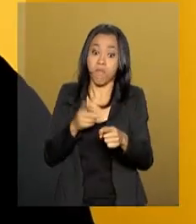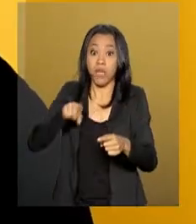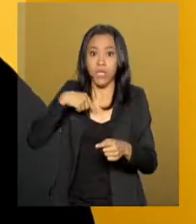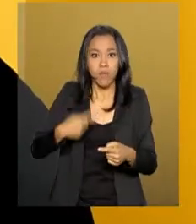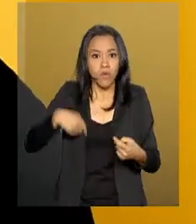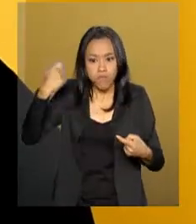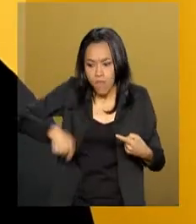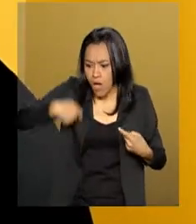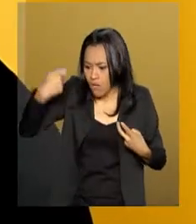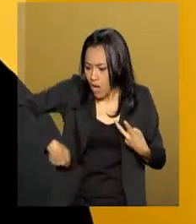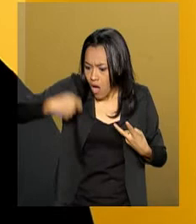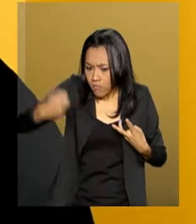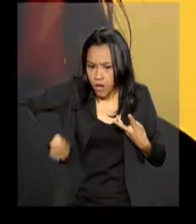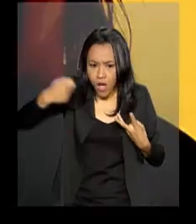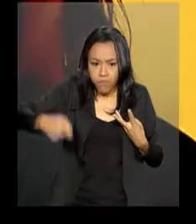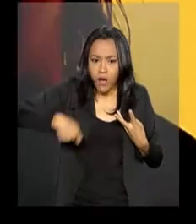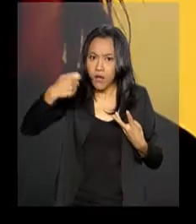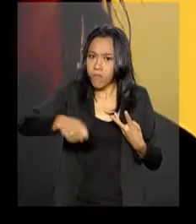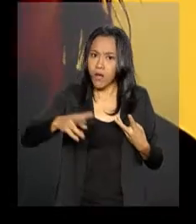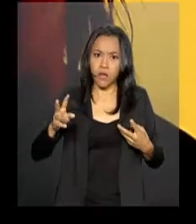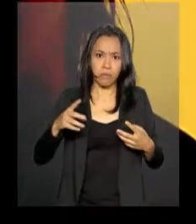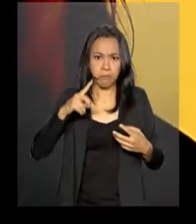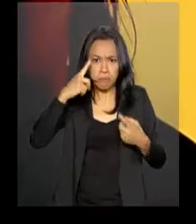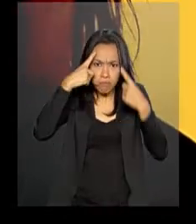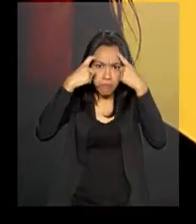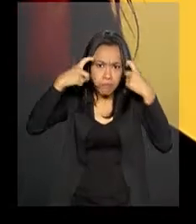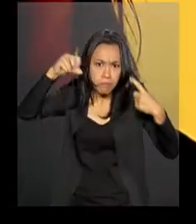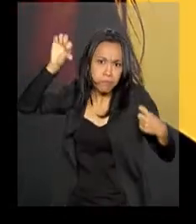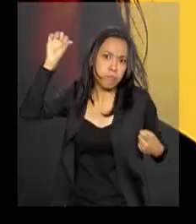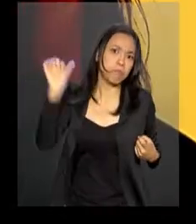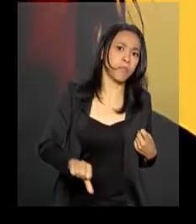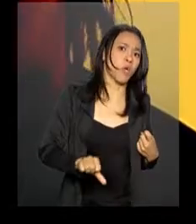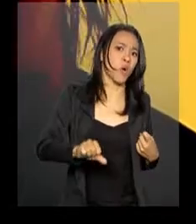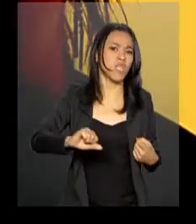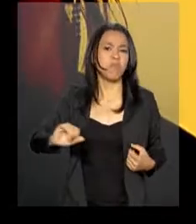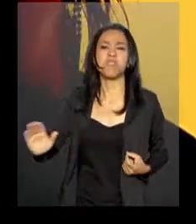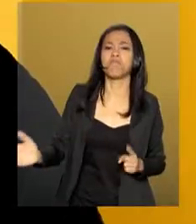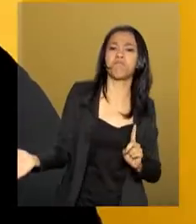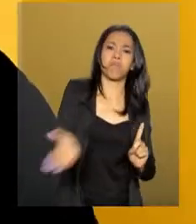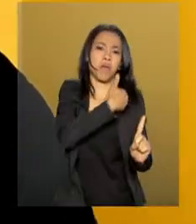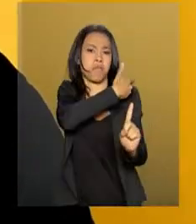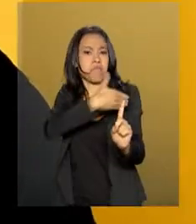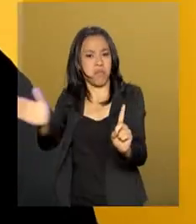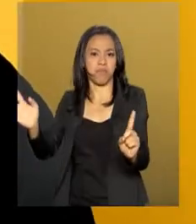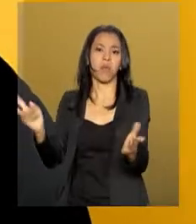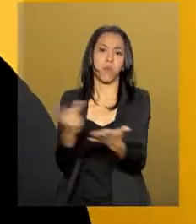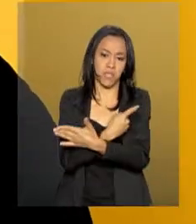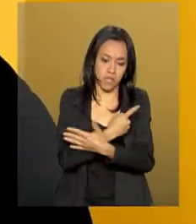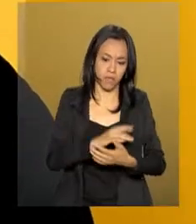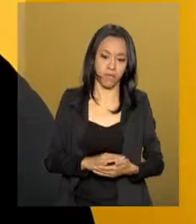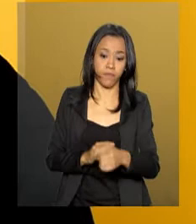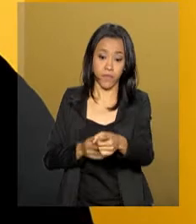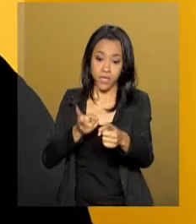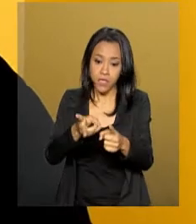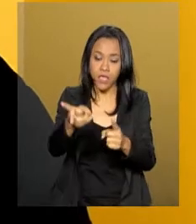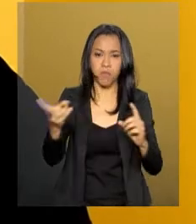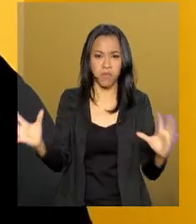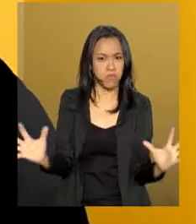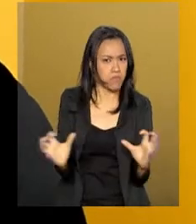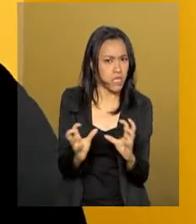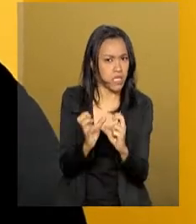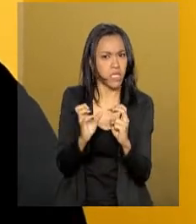cada vez mais constantes e violentas, até chegar a surras de fato. Após cada briga, após cada